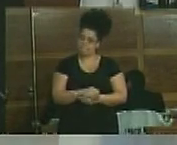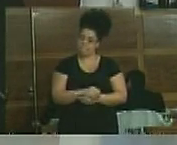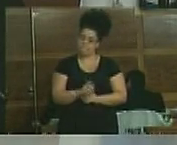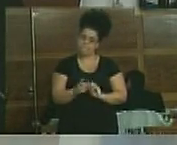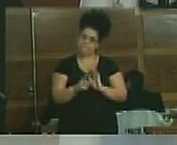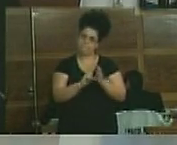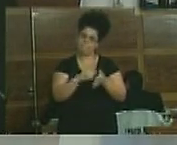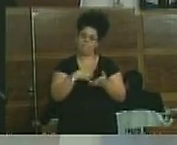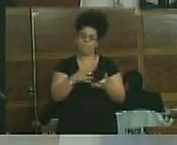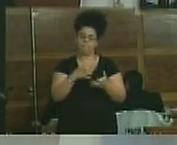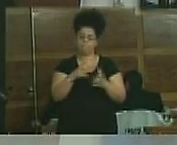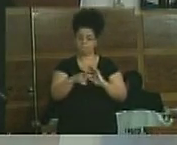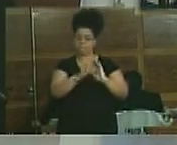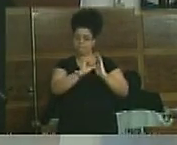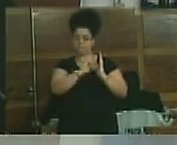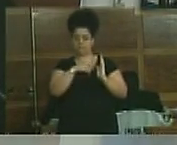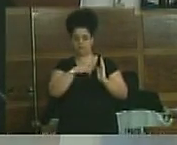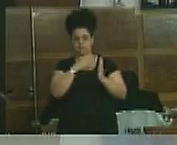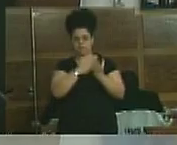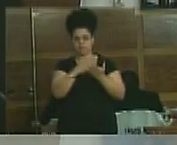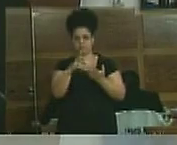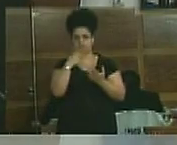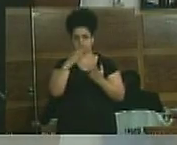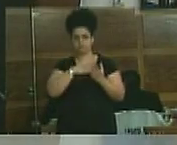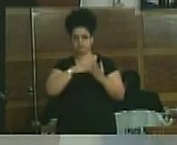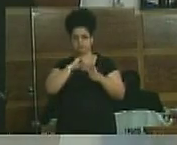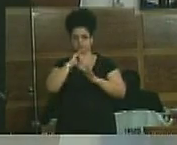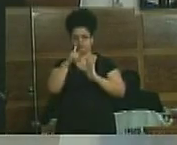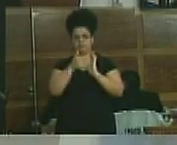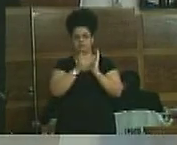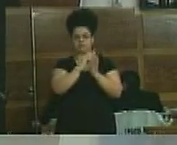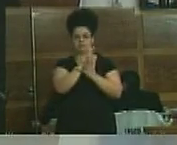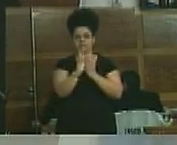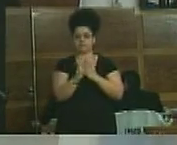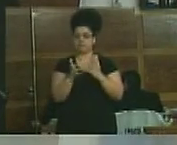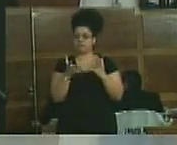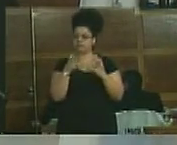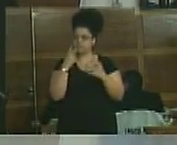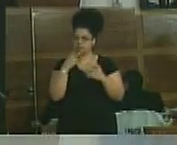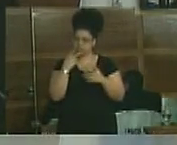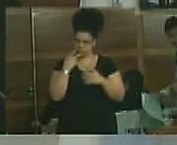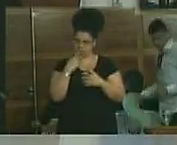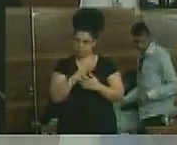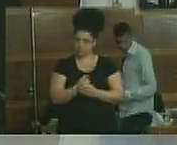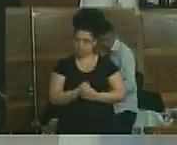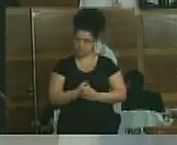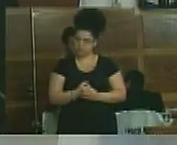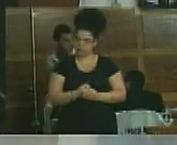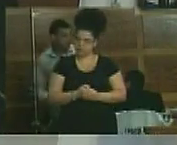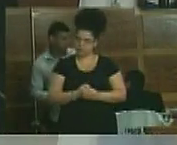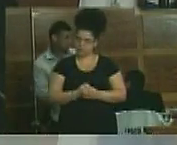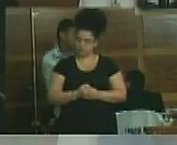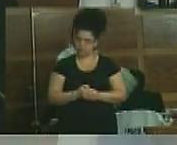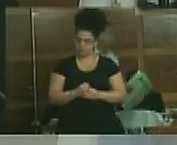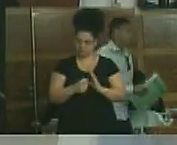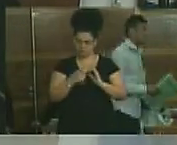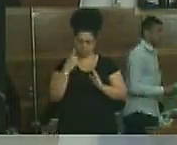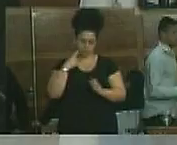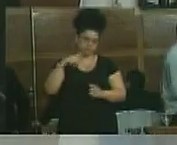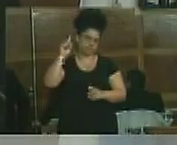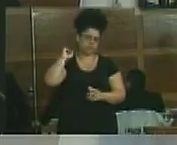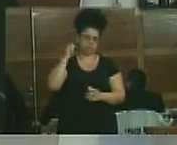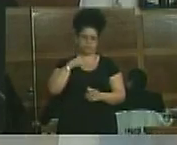antes de eu falar das minhas indicações, eu quero falar que, eu até citei isso na sessão